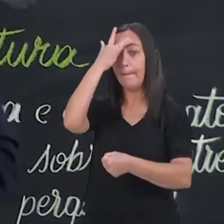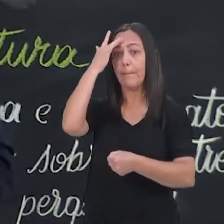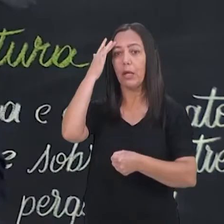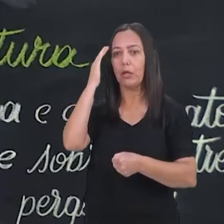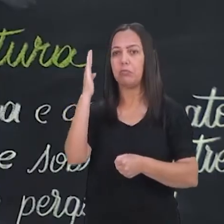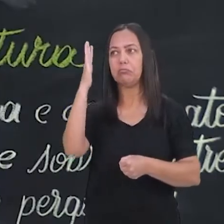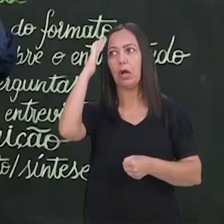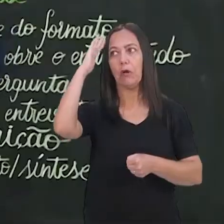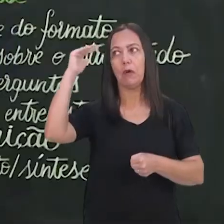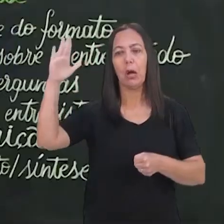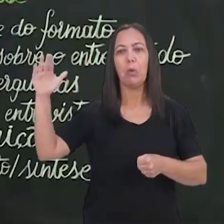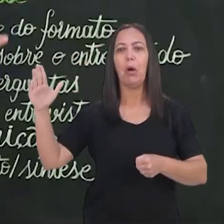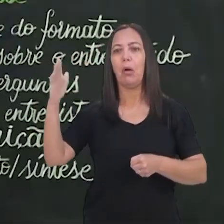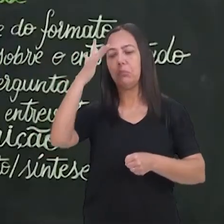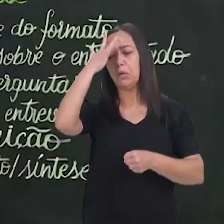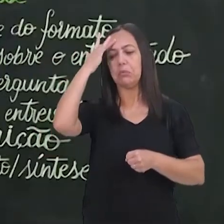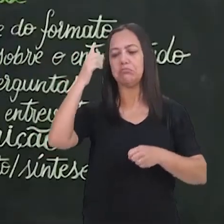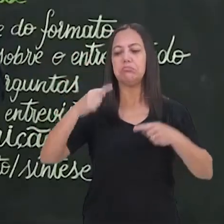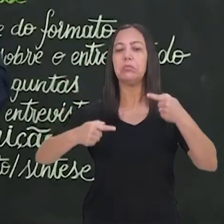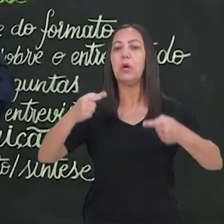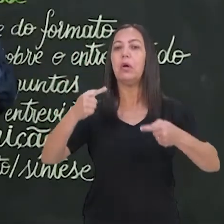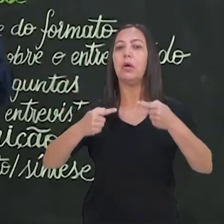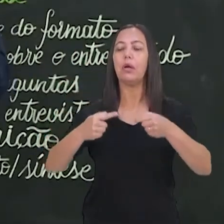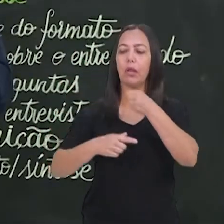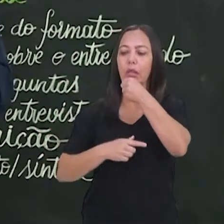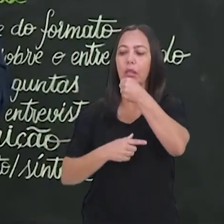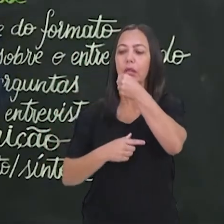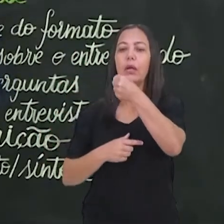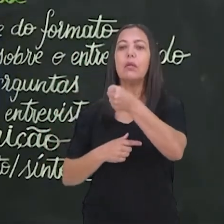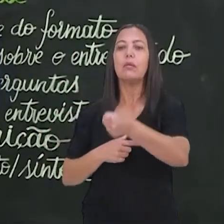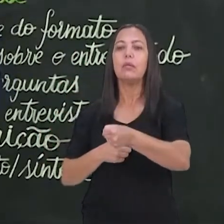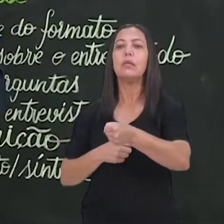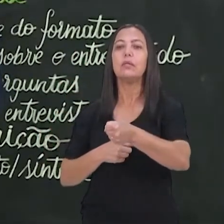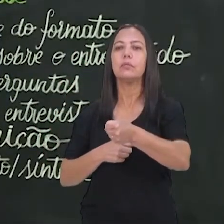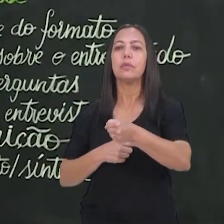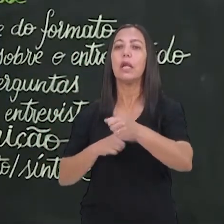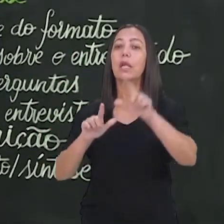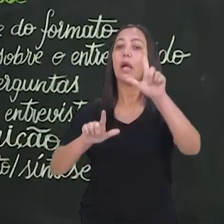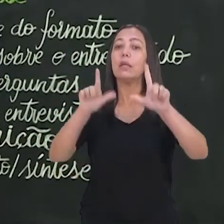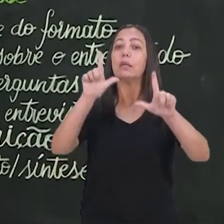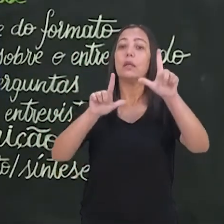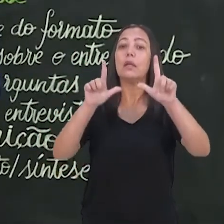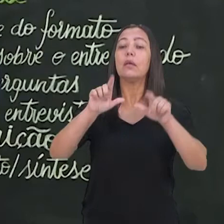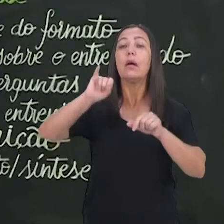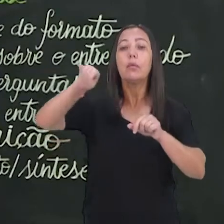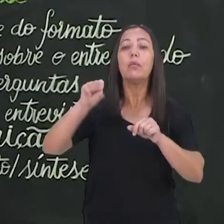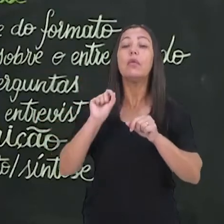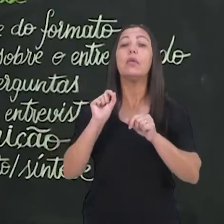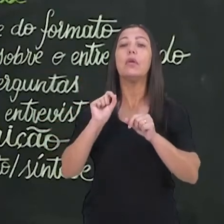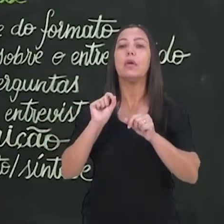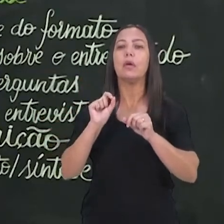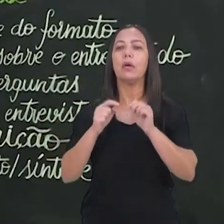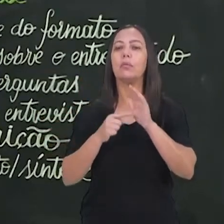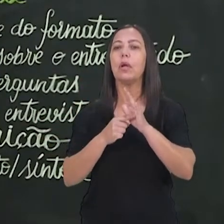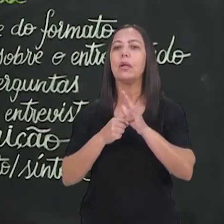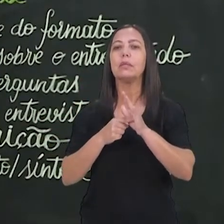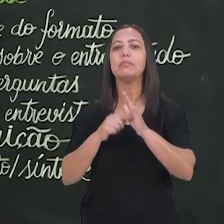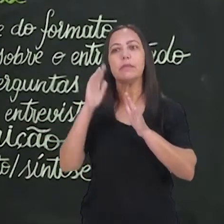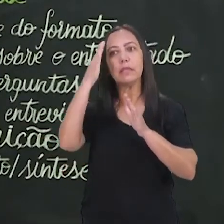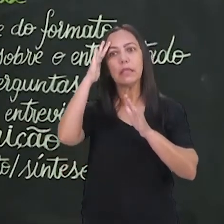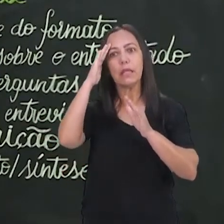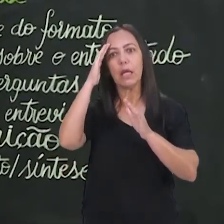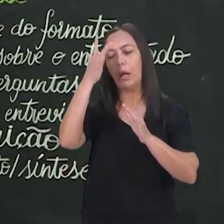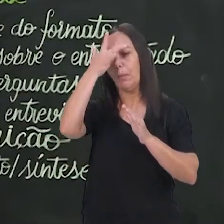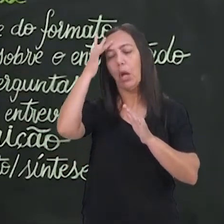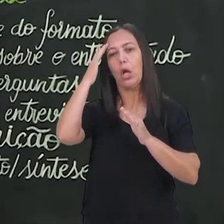uma celebridade, um político dando uma entrevista, porque os veículos de comunicação aproveitam essas situações para ouvir personalidades